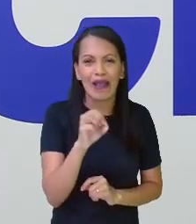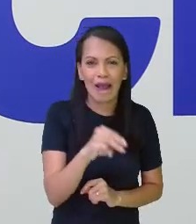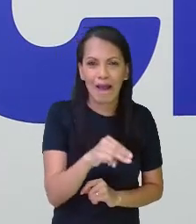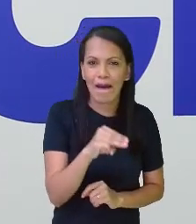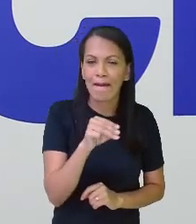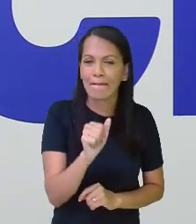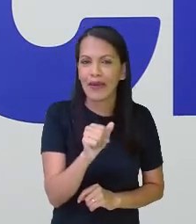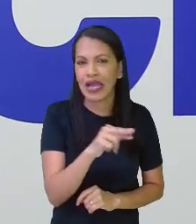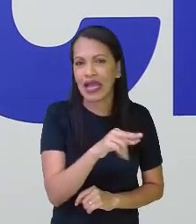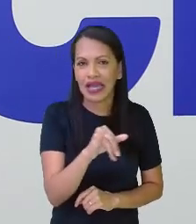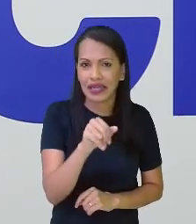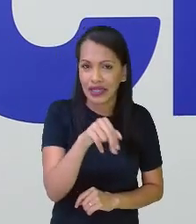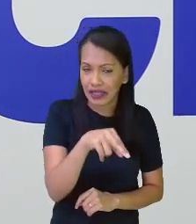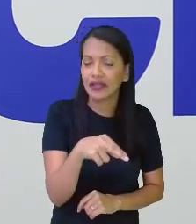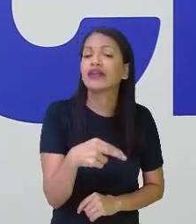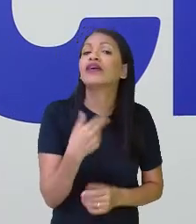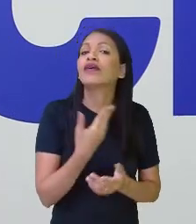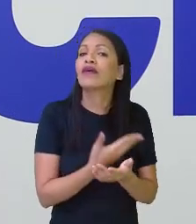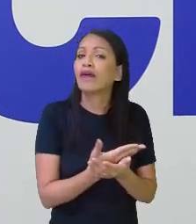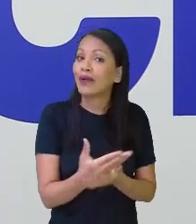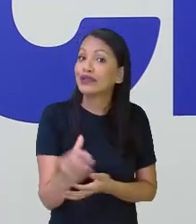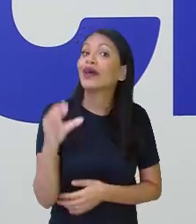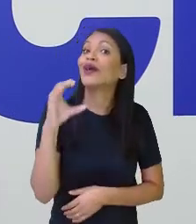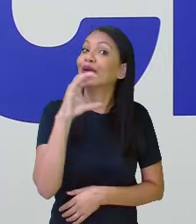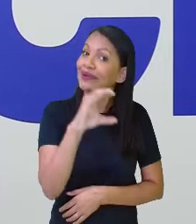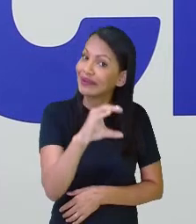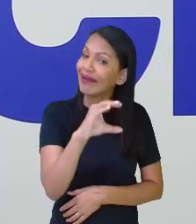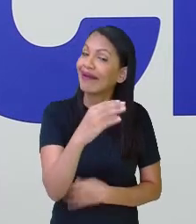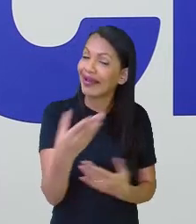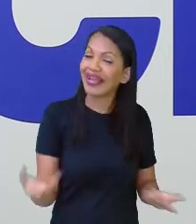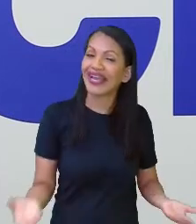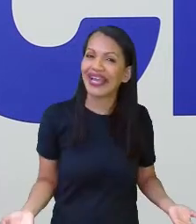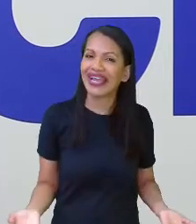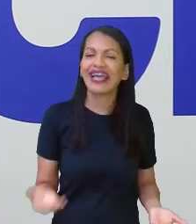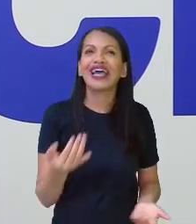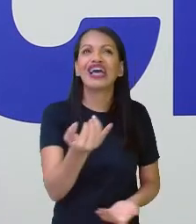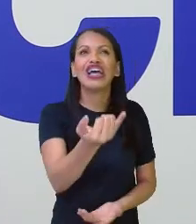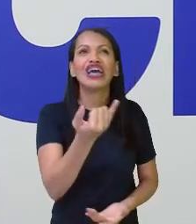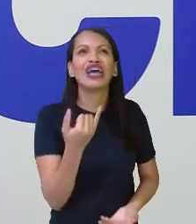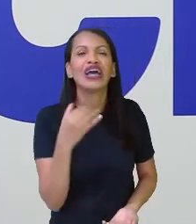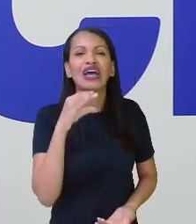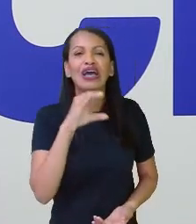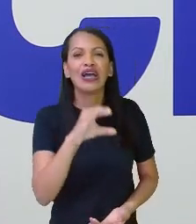mas eu disse a ela, não é camarim, mas começa com C. Aí ela falou